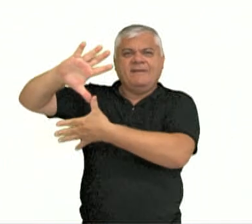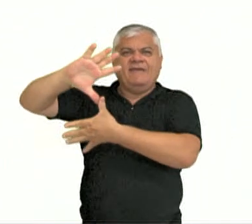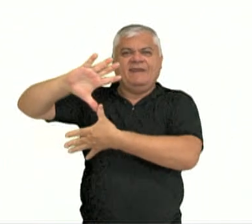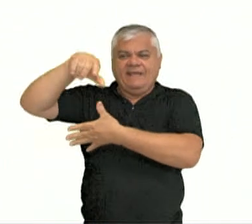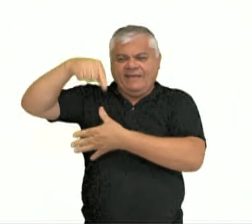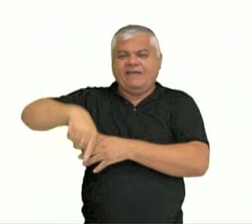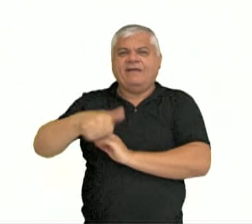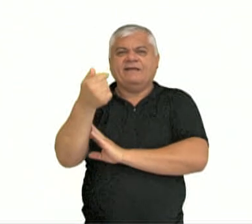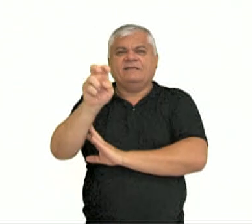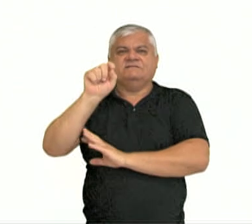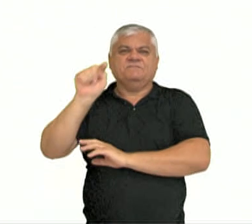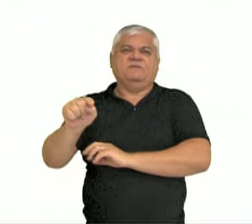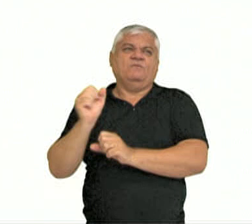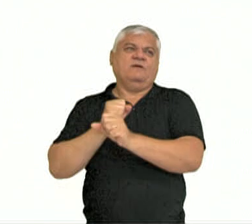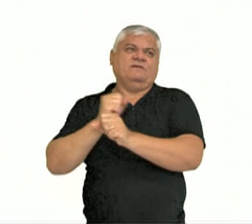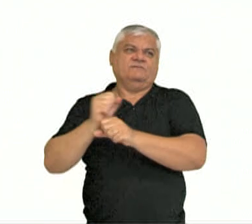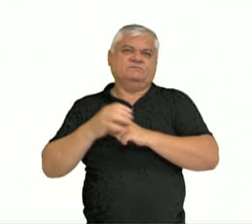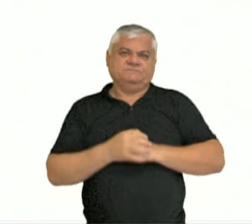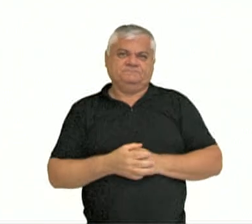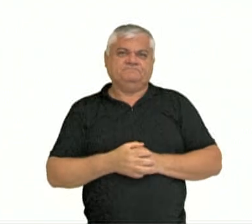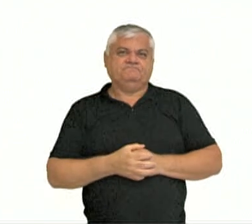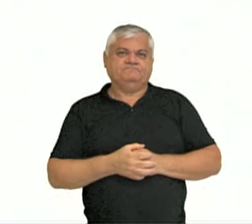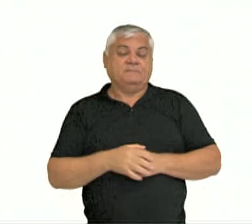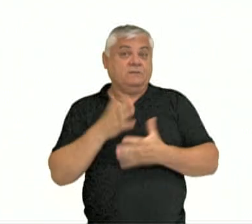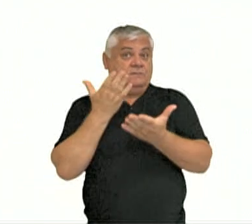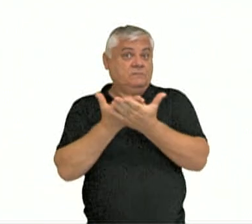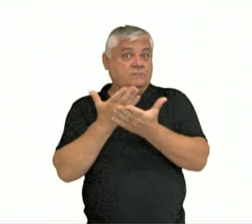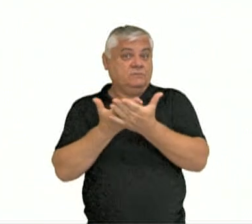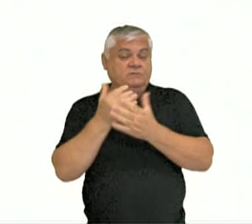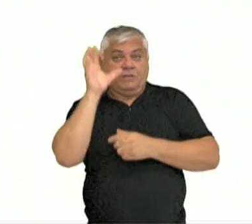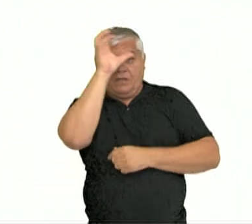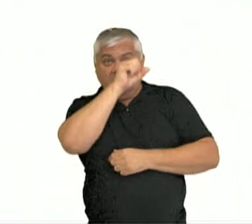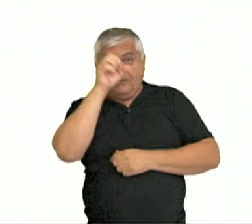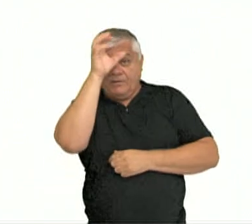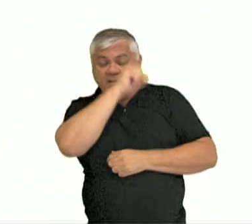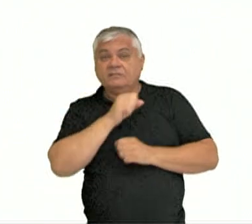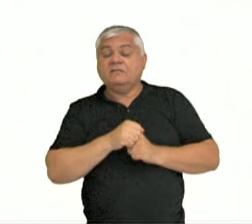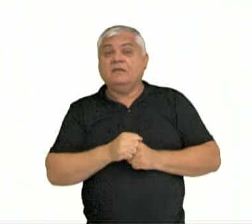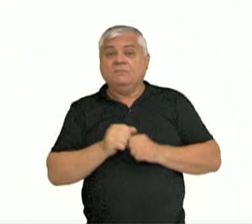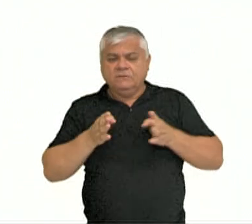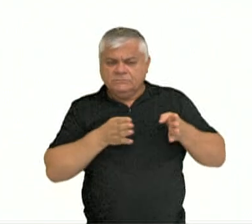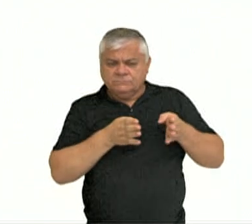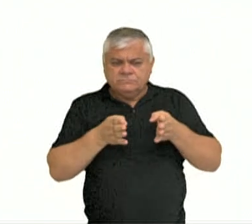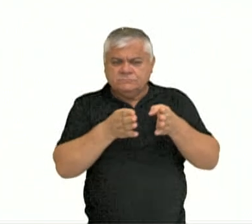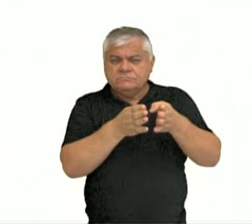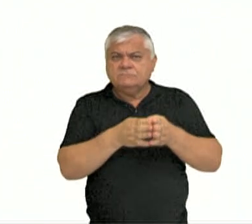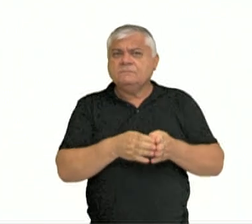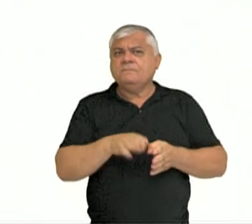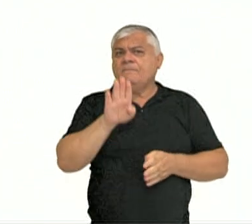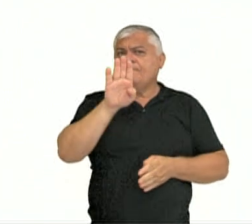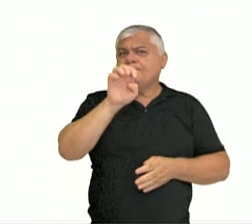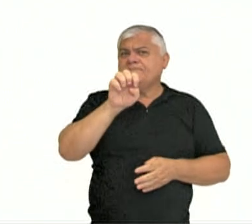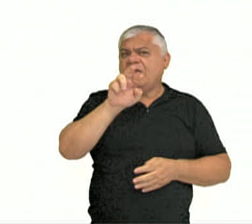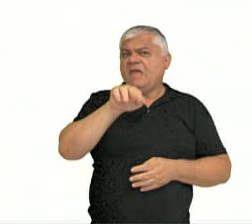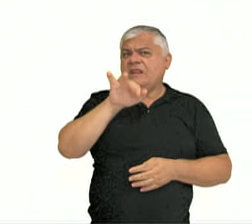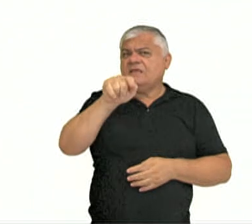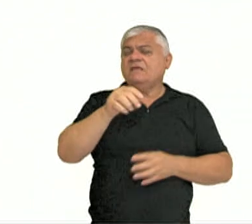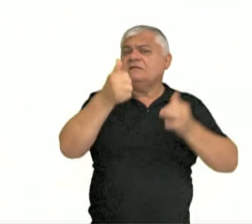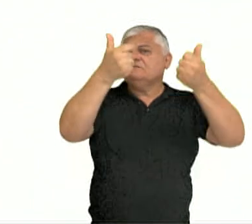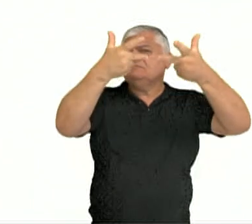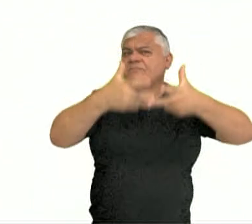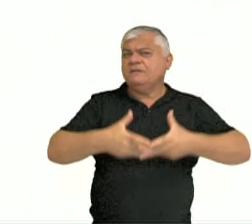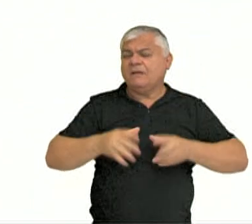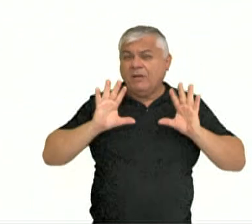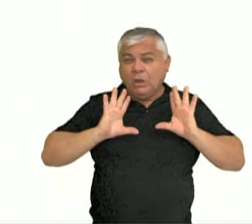mil anos atrás. Estudamos hoje que a teoria do Estreito de Bering é uma das explicações, mas não